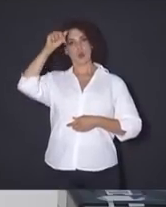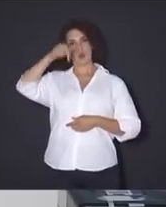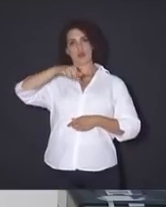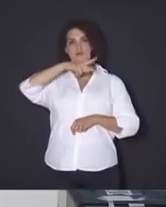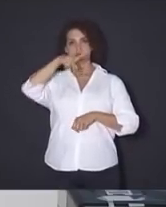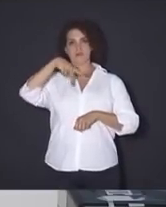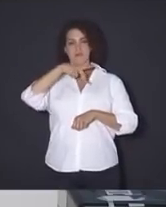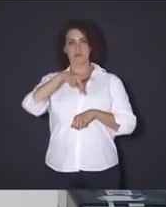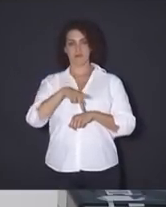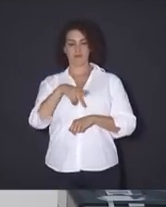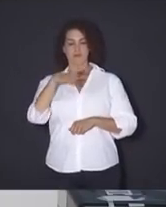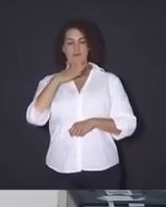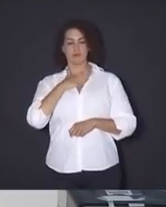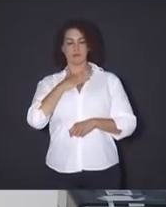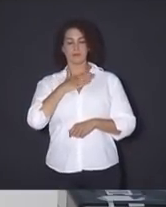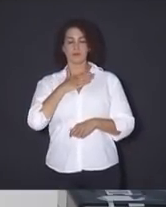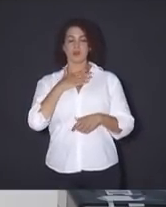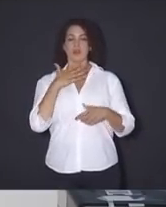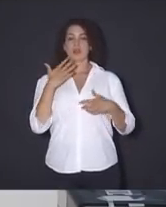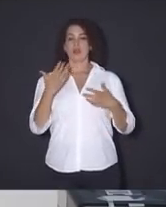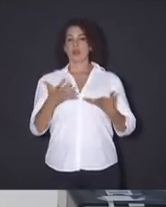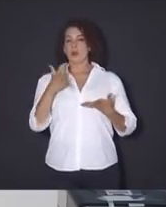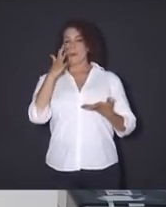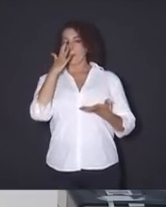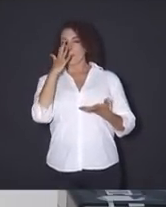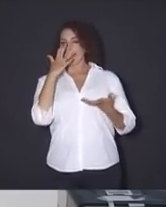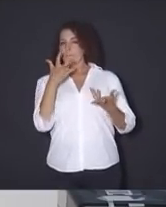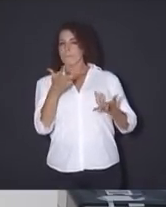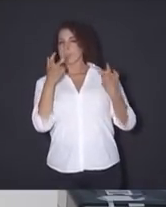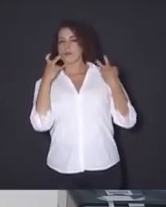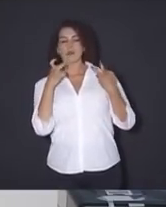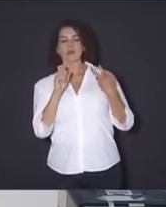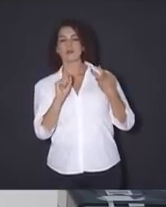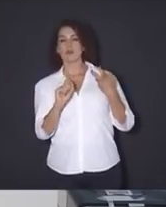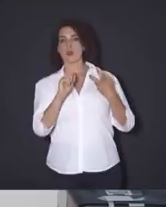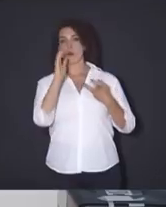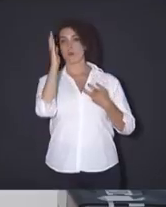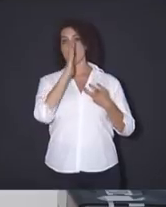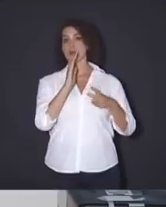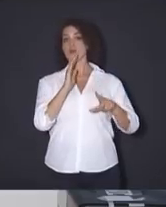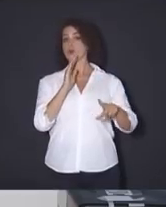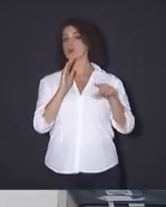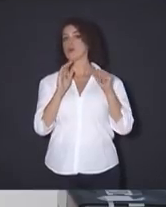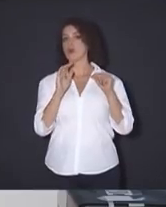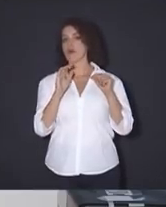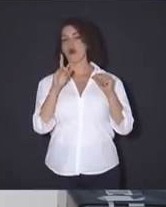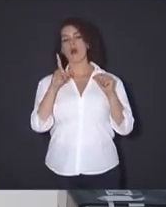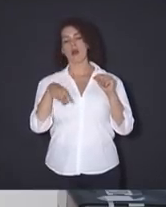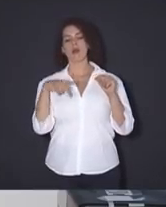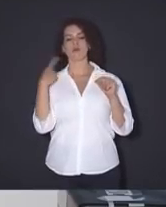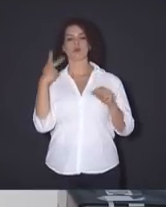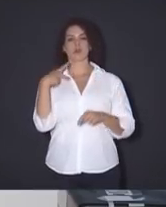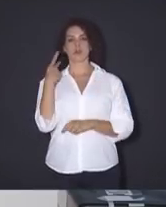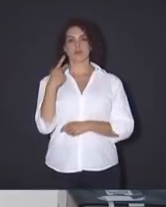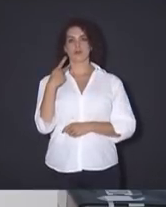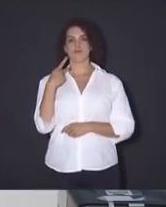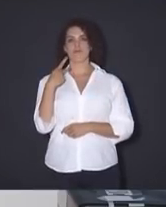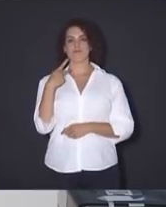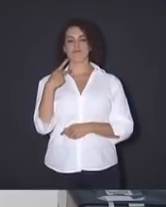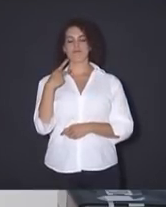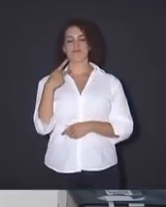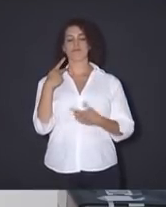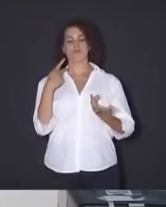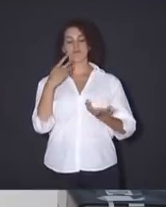é você observa o seguinte o brasil fez uma escolha ea escolha foi política o brasil